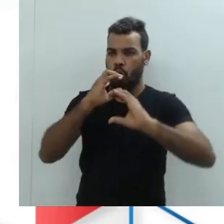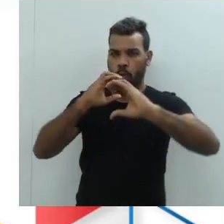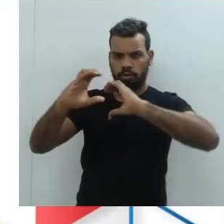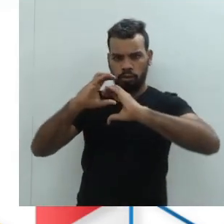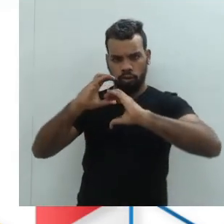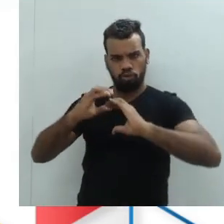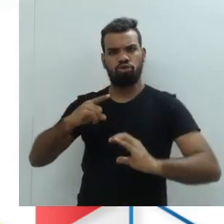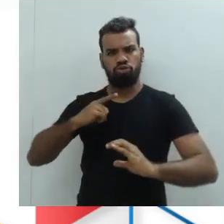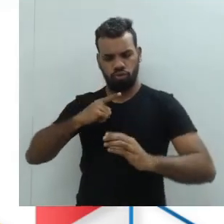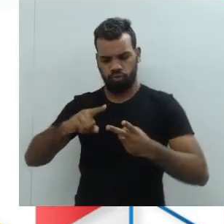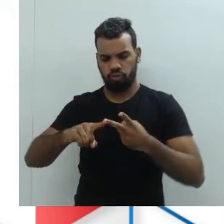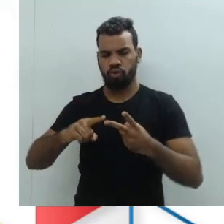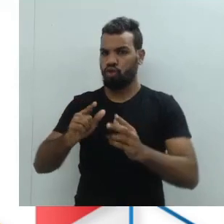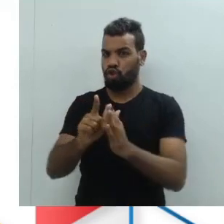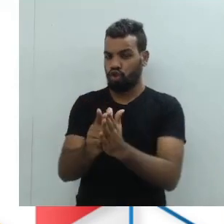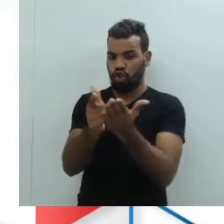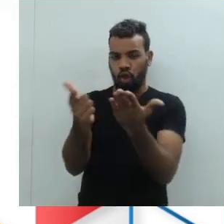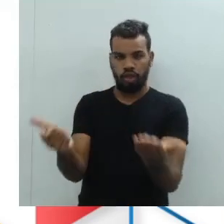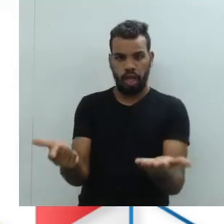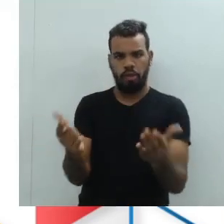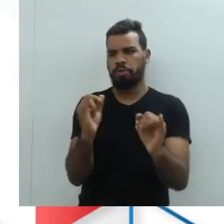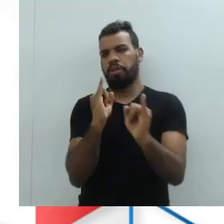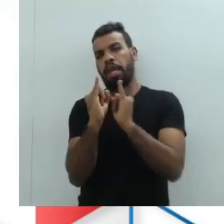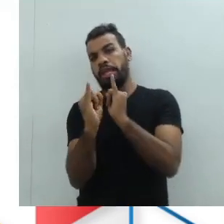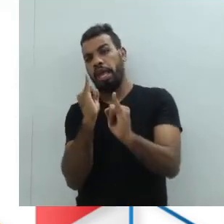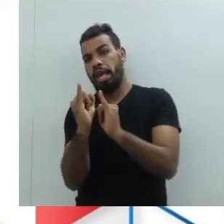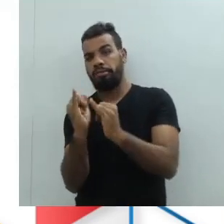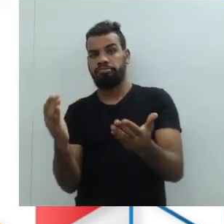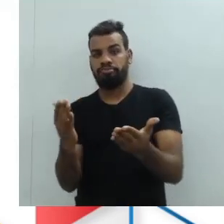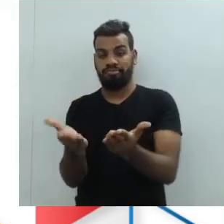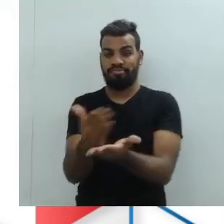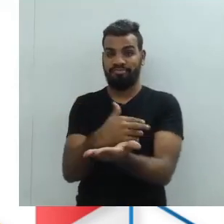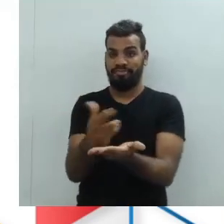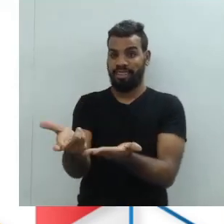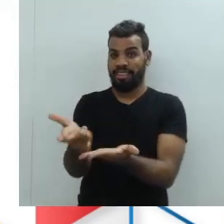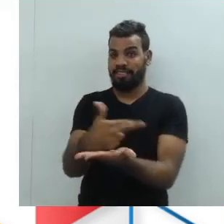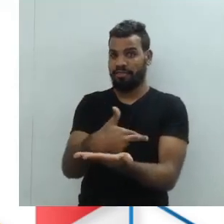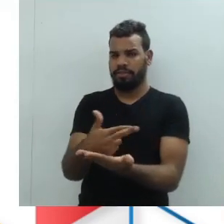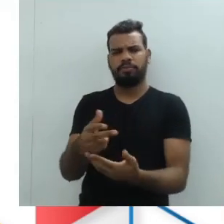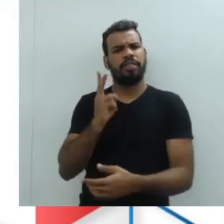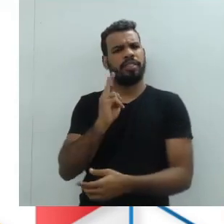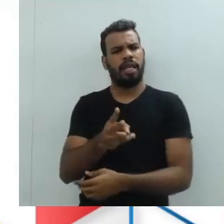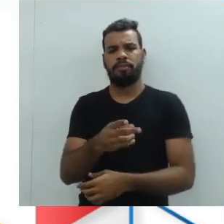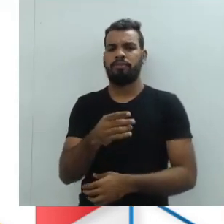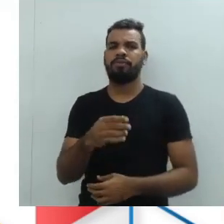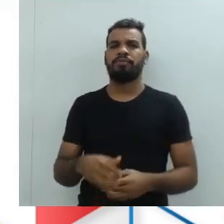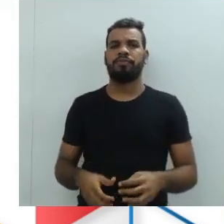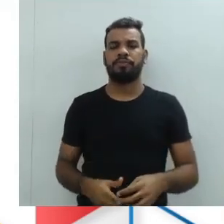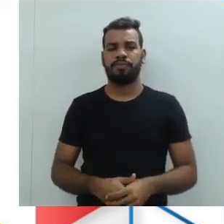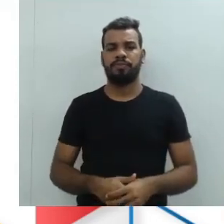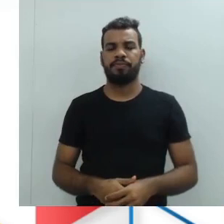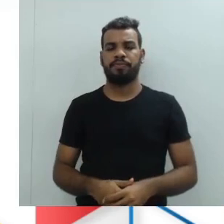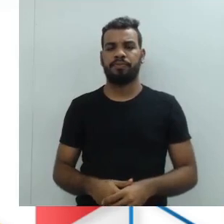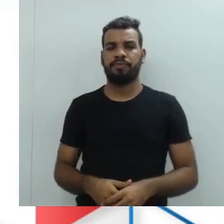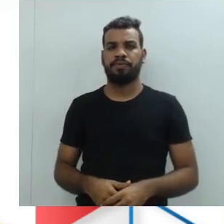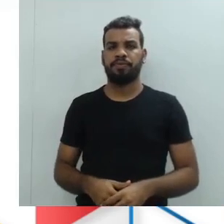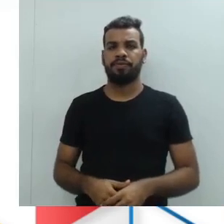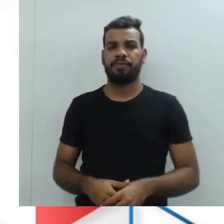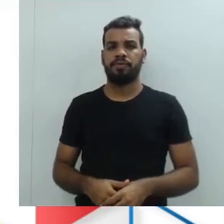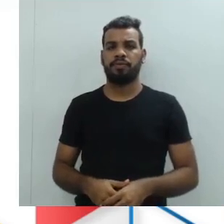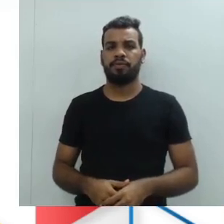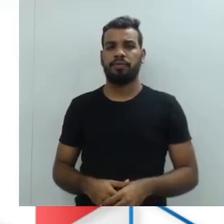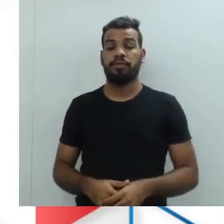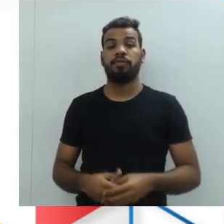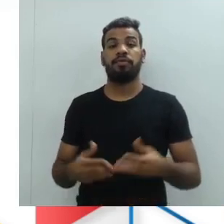comunicação, nos jornais, revistas, internet. Então aí você tem aqui, e está ligado